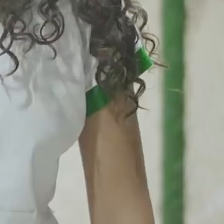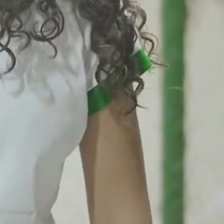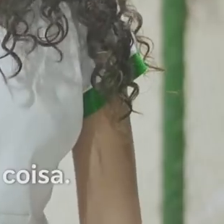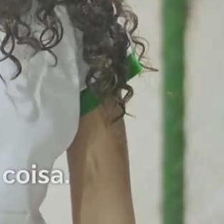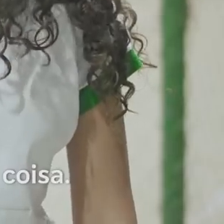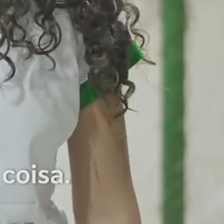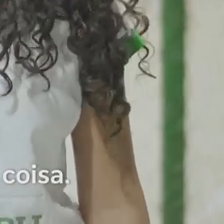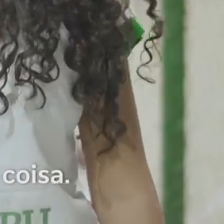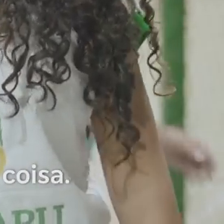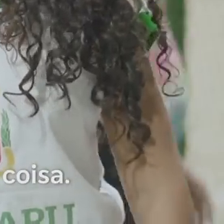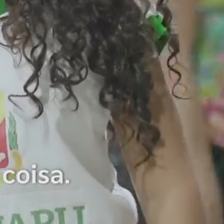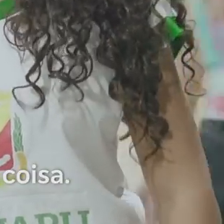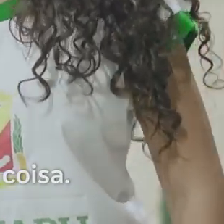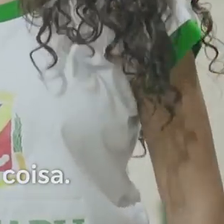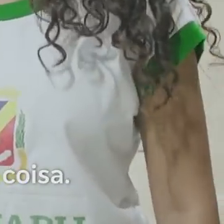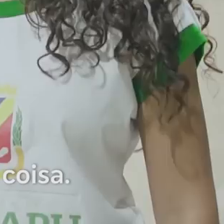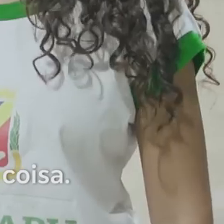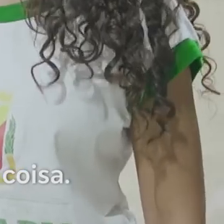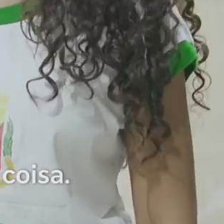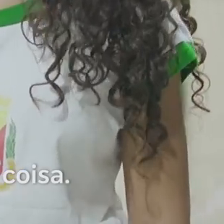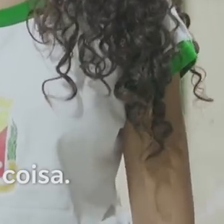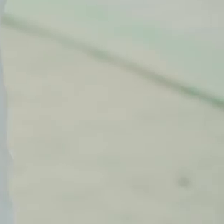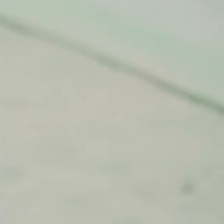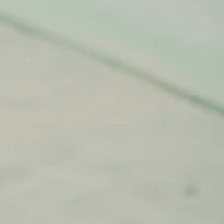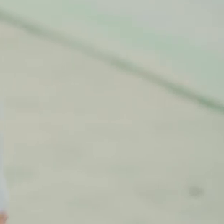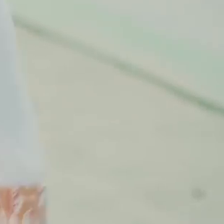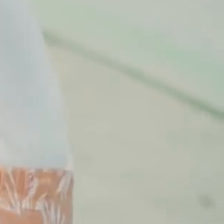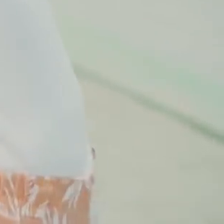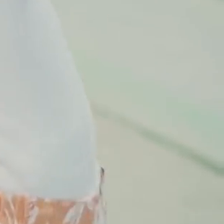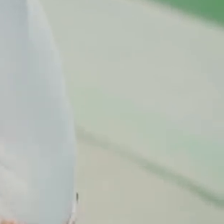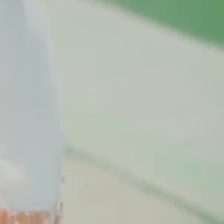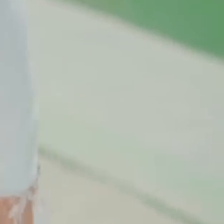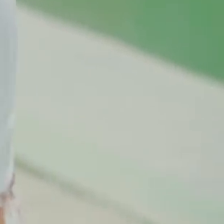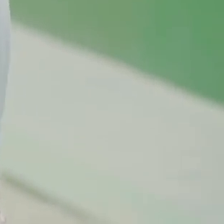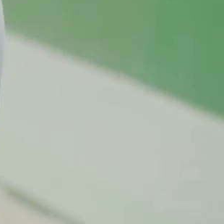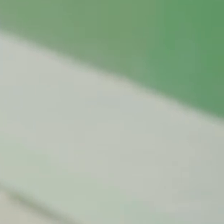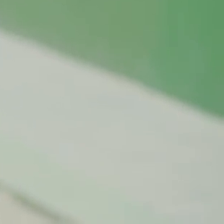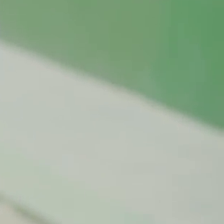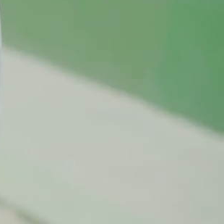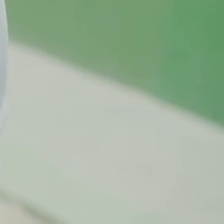Assim. Todo santo dia eu estou aqui fazendo alguma coisa.